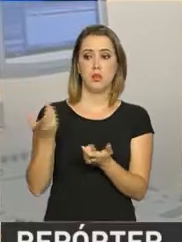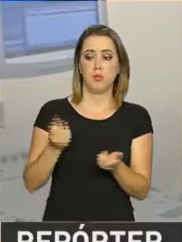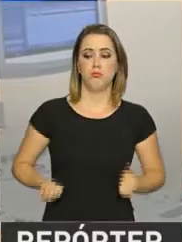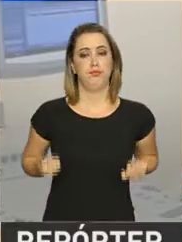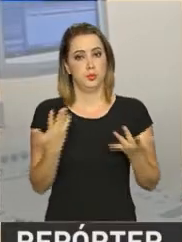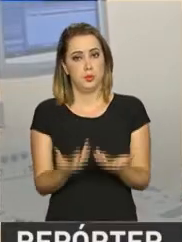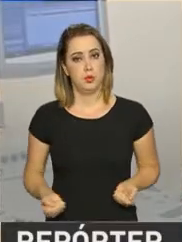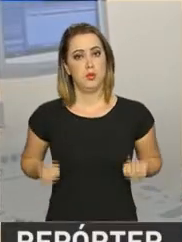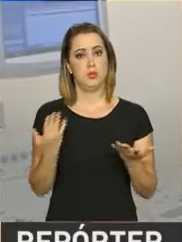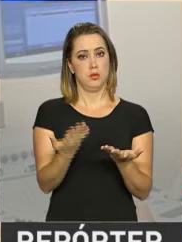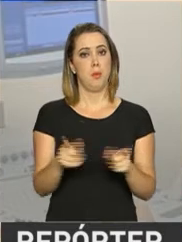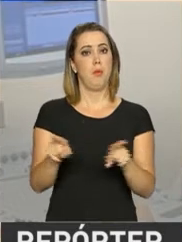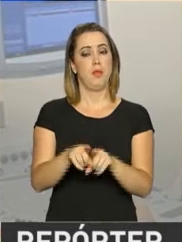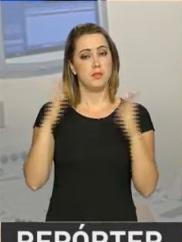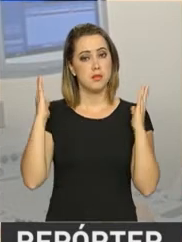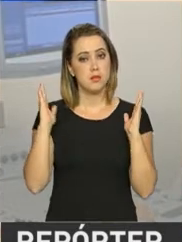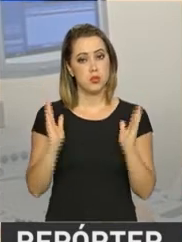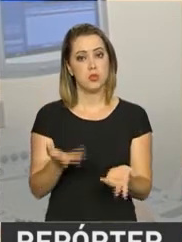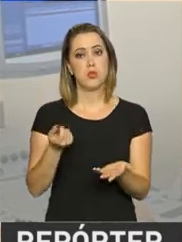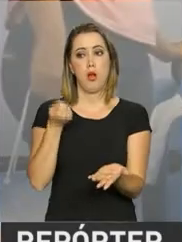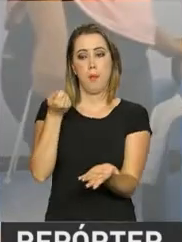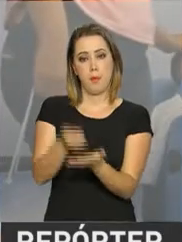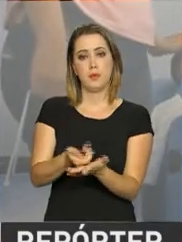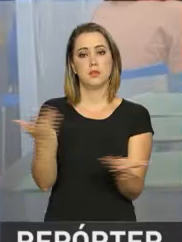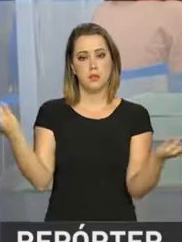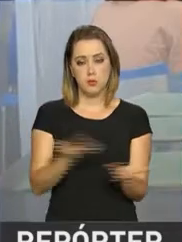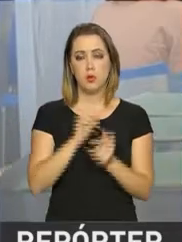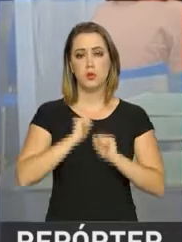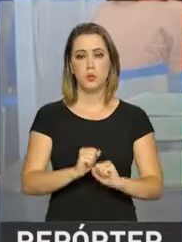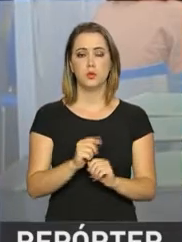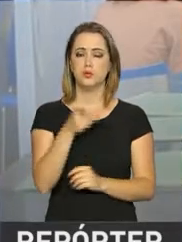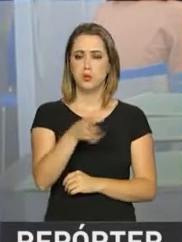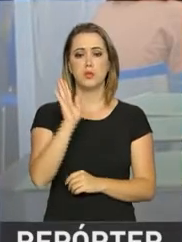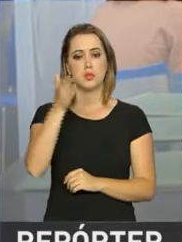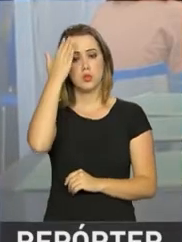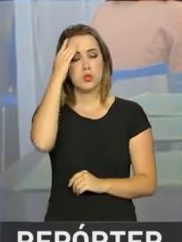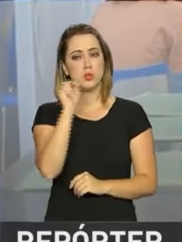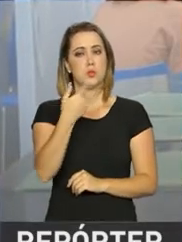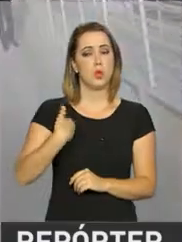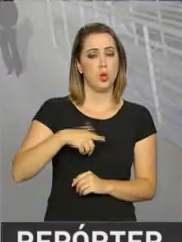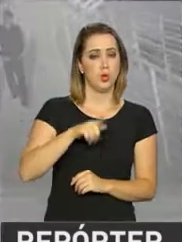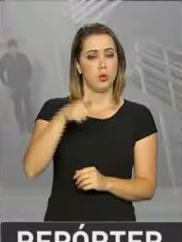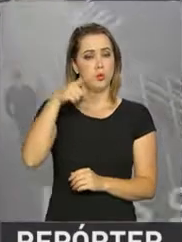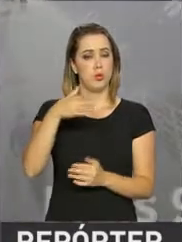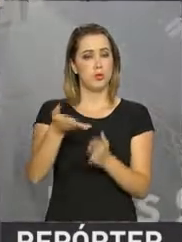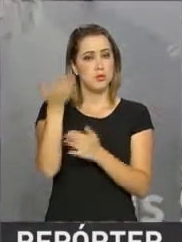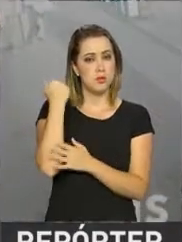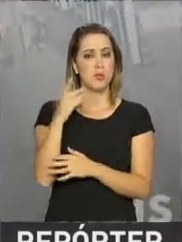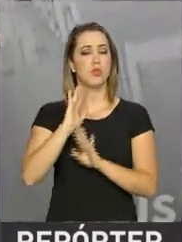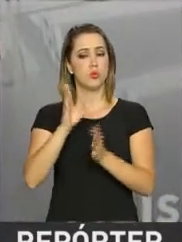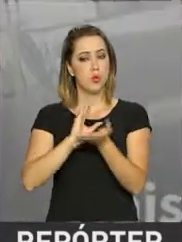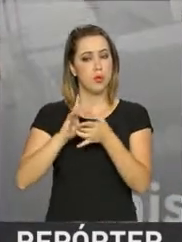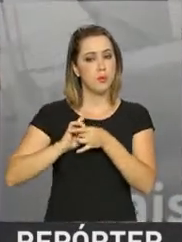ser superadas precisamente nesse momento você sabe também que há pouco tempo atrás nós liberamos não é 180 milhões